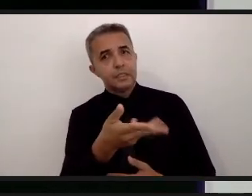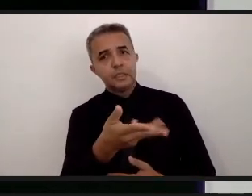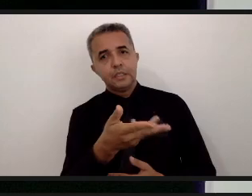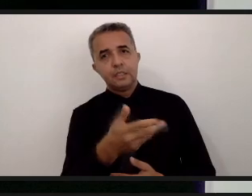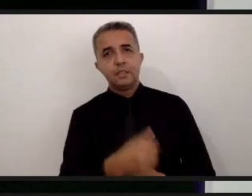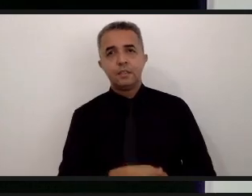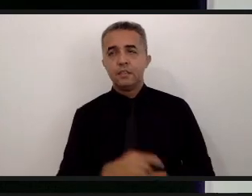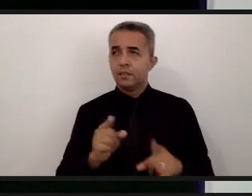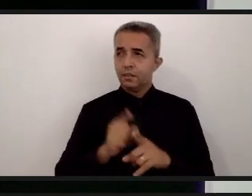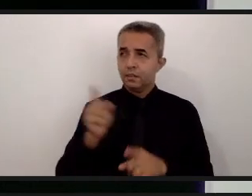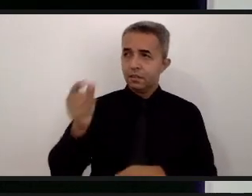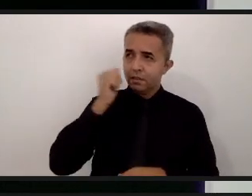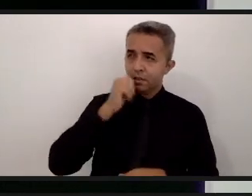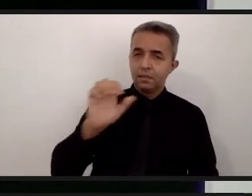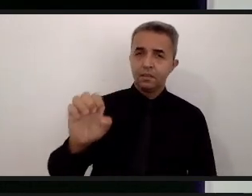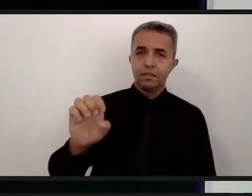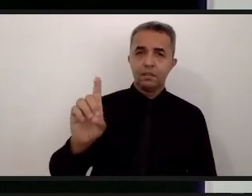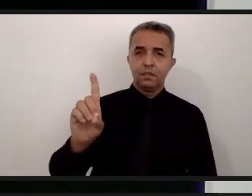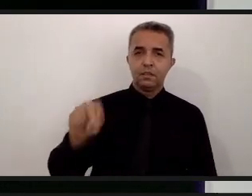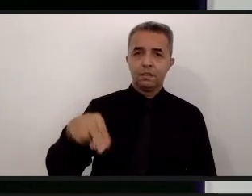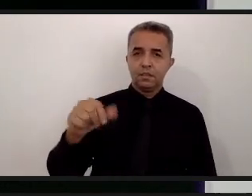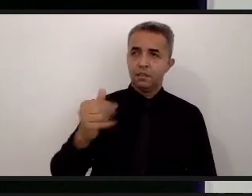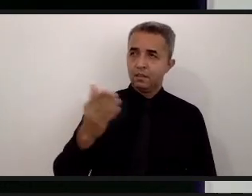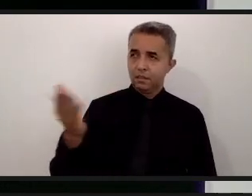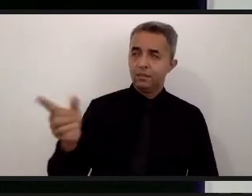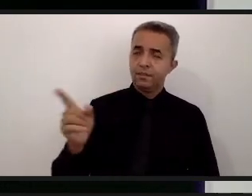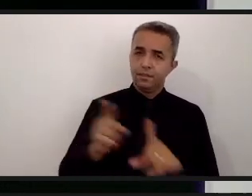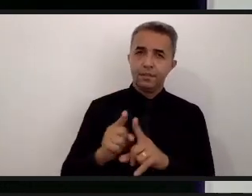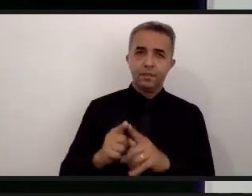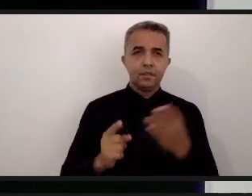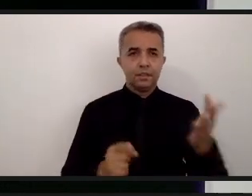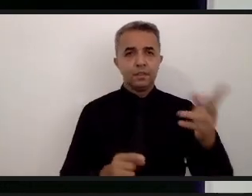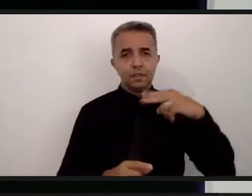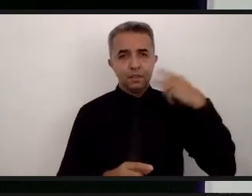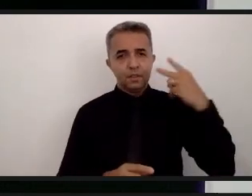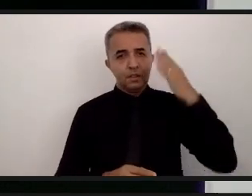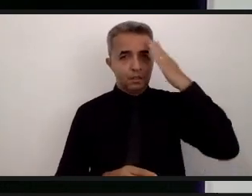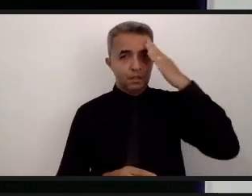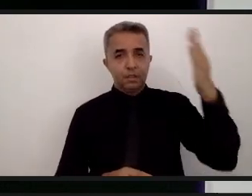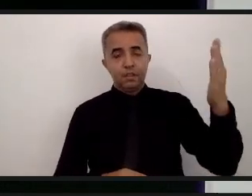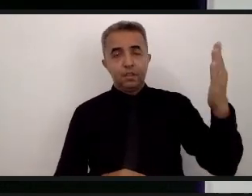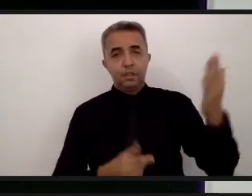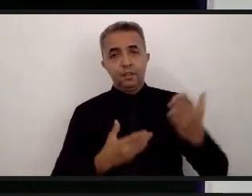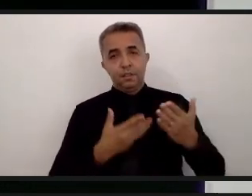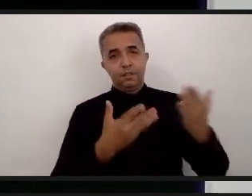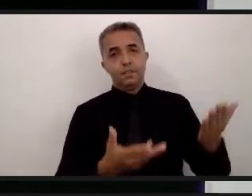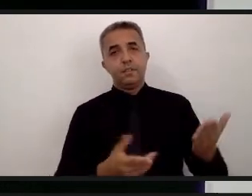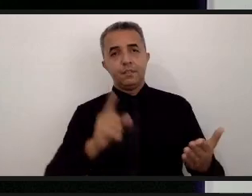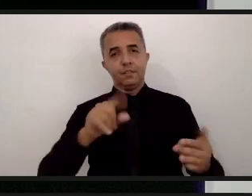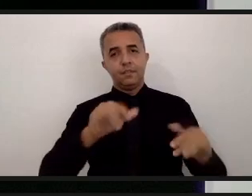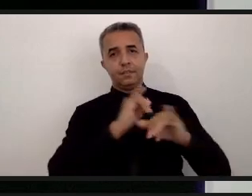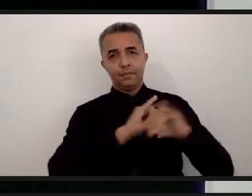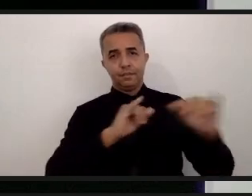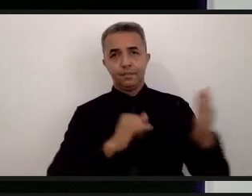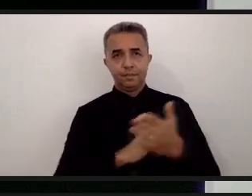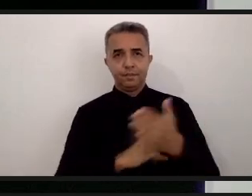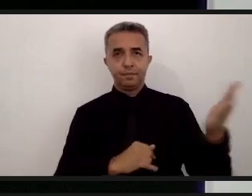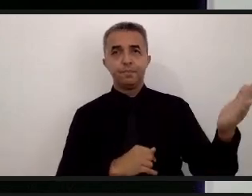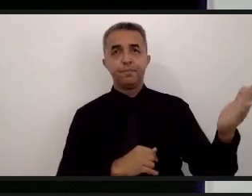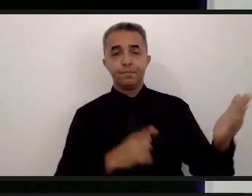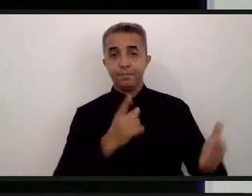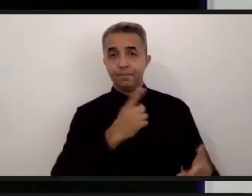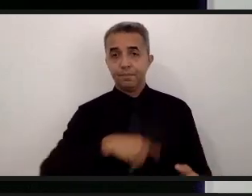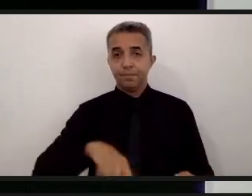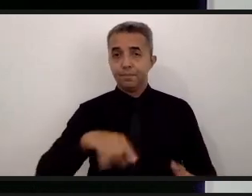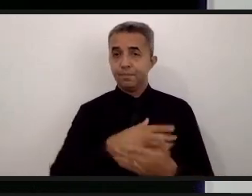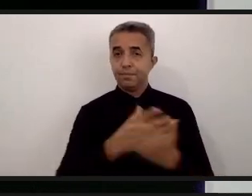também, obrigada aqui, vereador, pelo convite. E essa é a mensagem que eu queria deixar para vocês, essa reflexão de que nós somos frágeis, nós